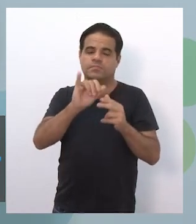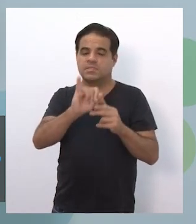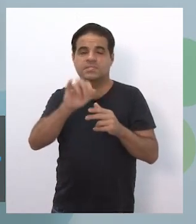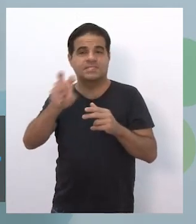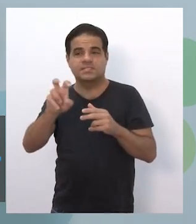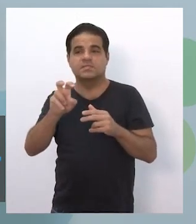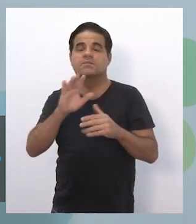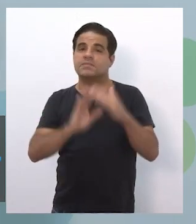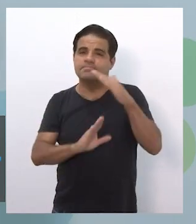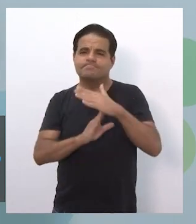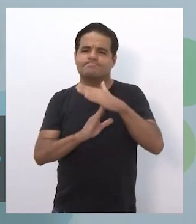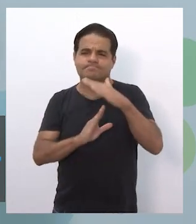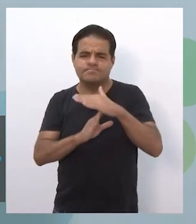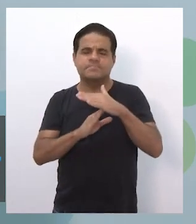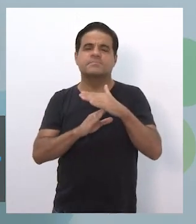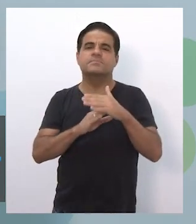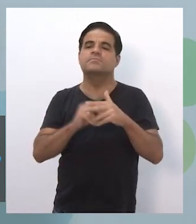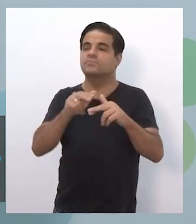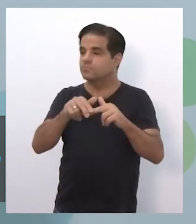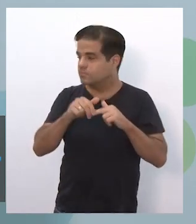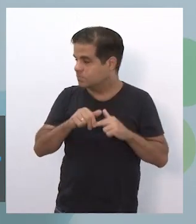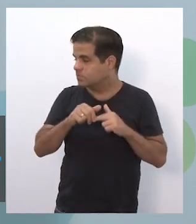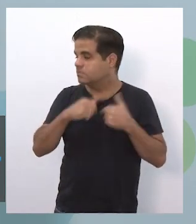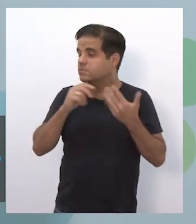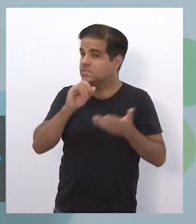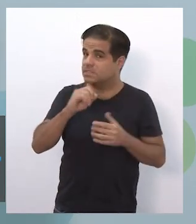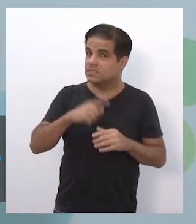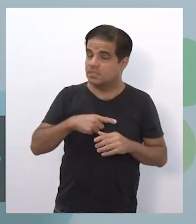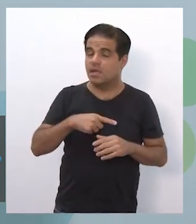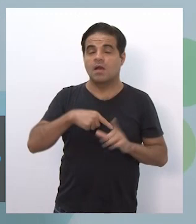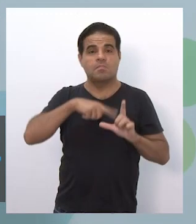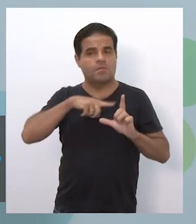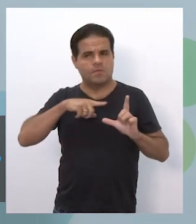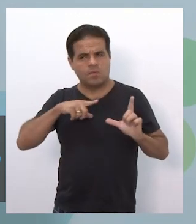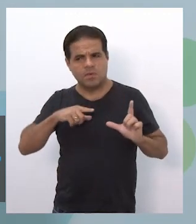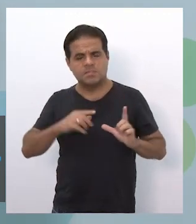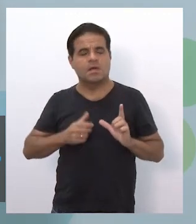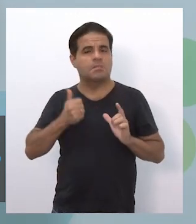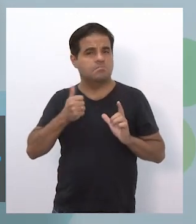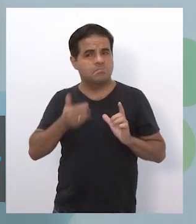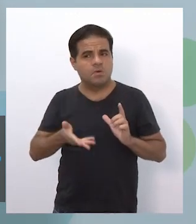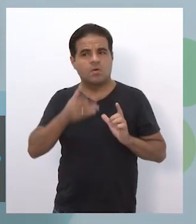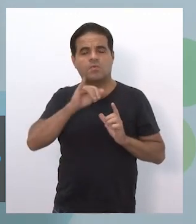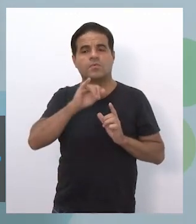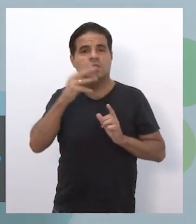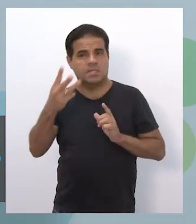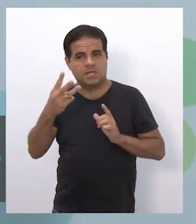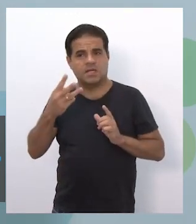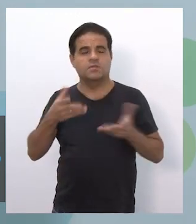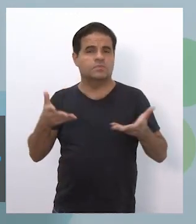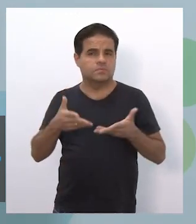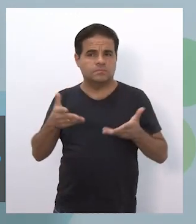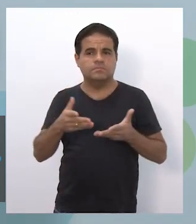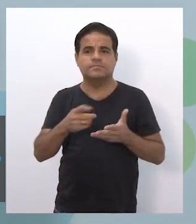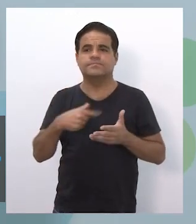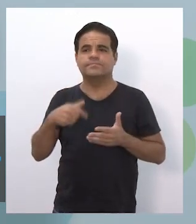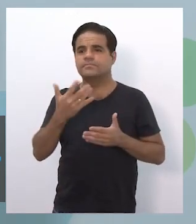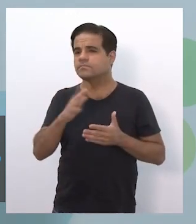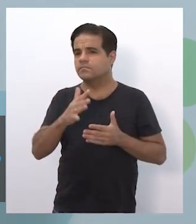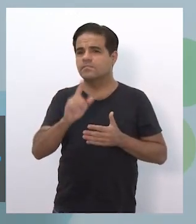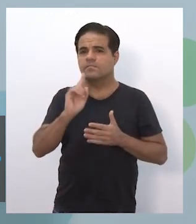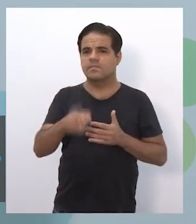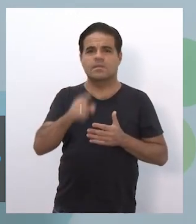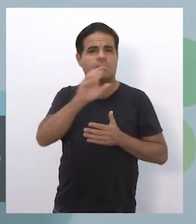ser um pouco limitado para isso. Então, por isso que se ele tiver uma frequência alta, por exemplo, os i3 hoje de 10ª geração, que está custando em